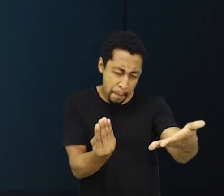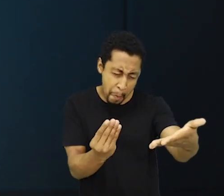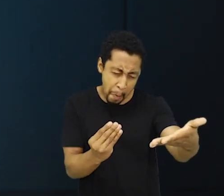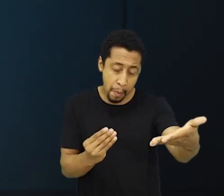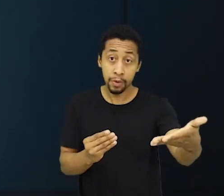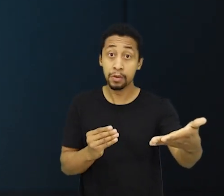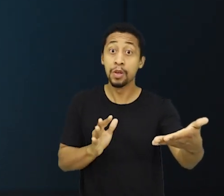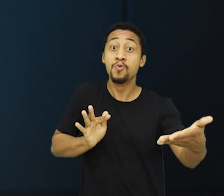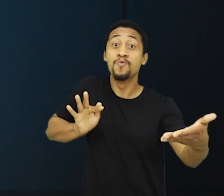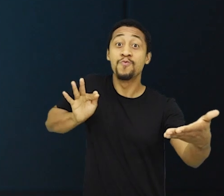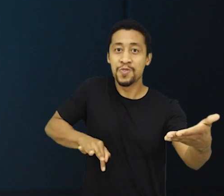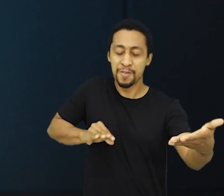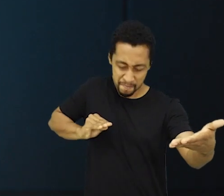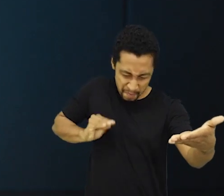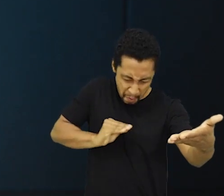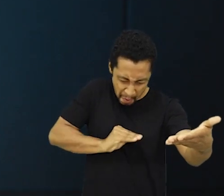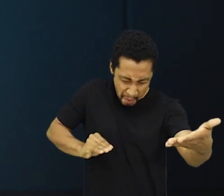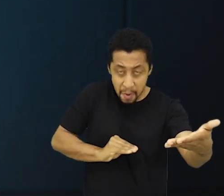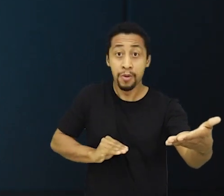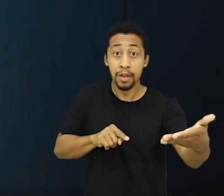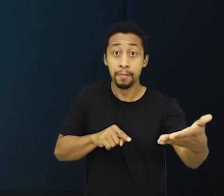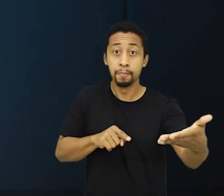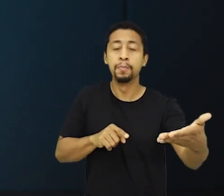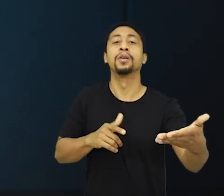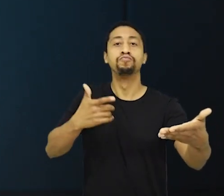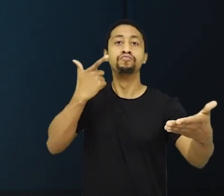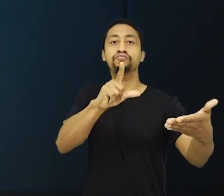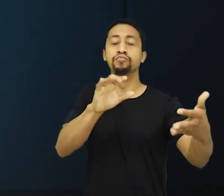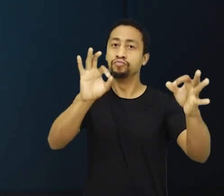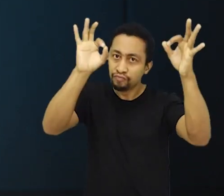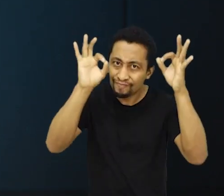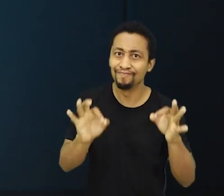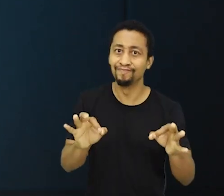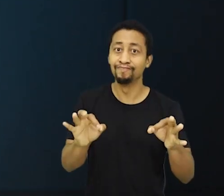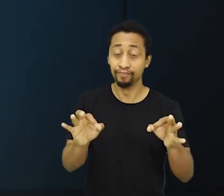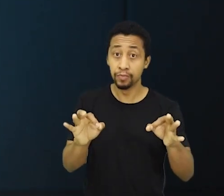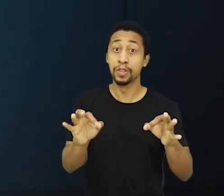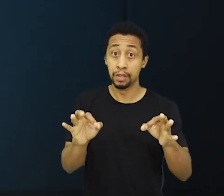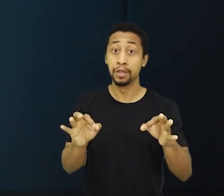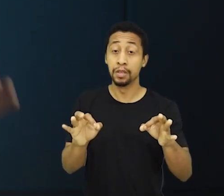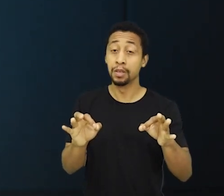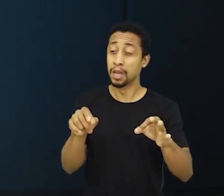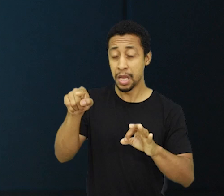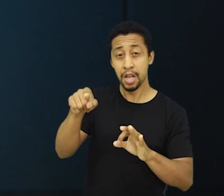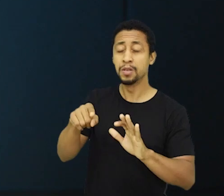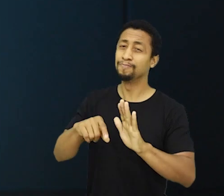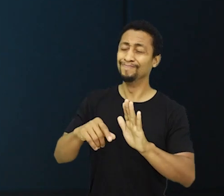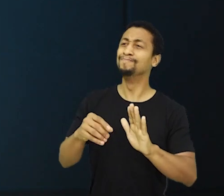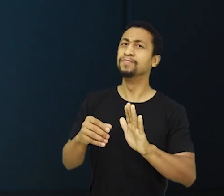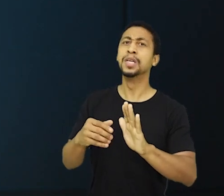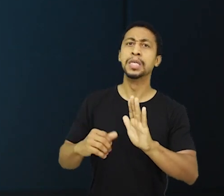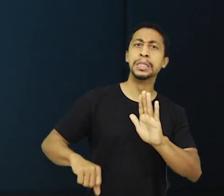para que houvesse a persecução penal. A sentença era uma sentença civil, só em termos